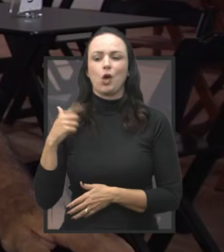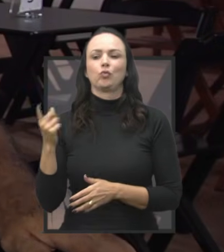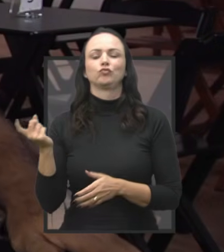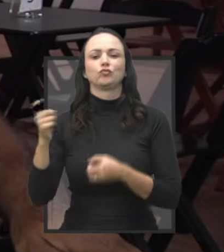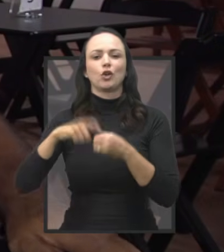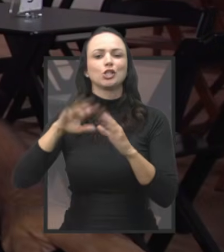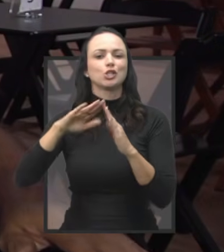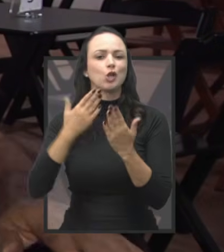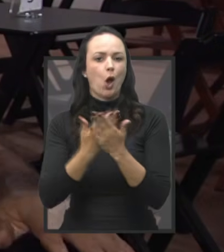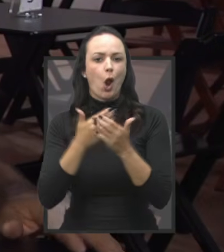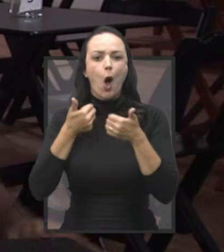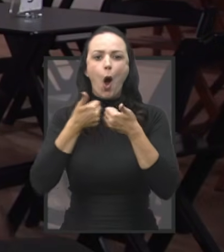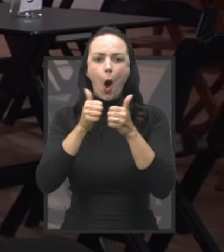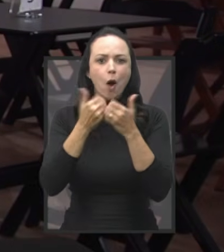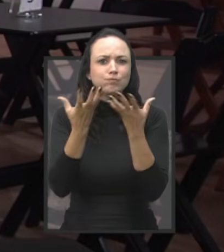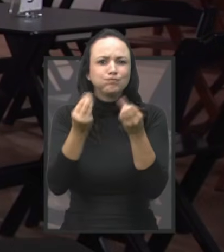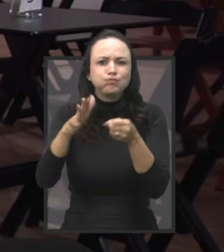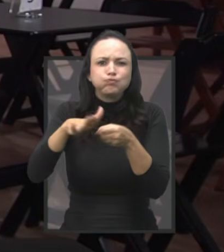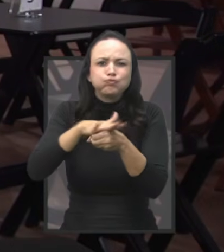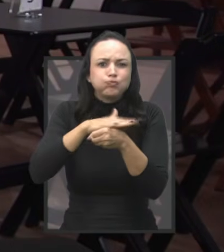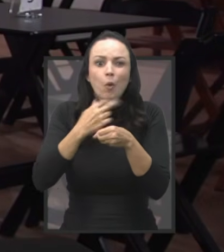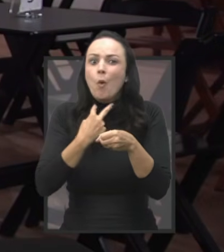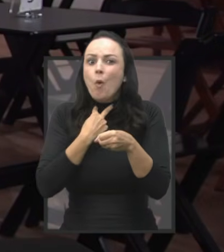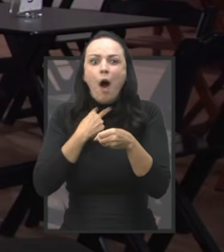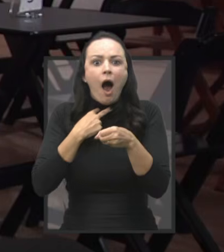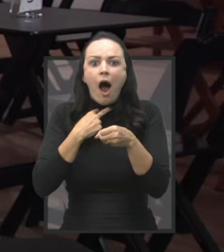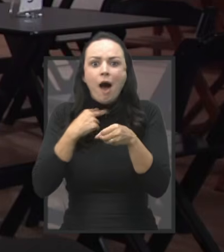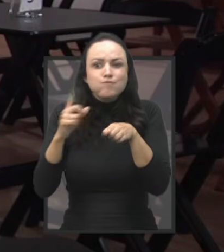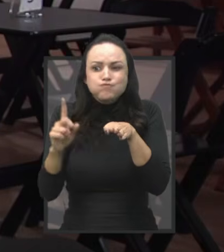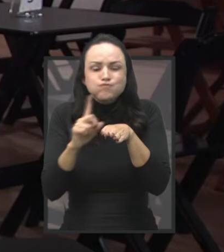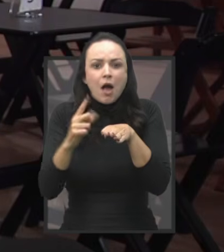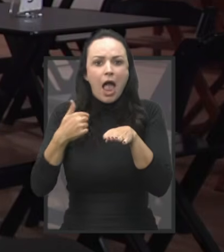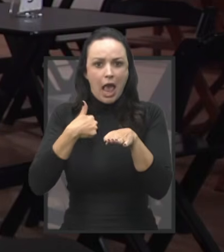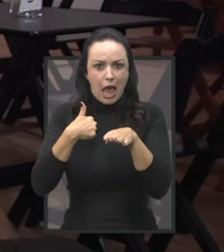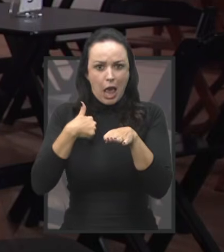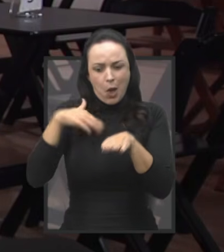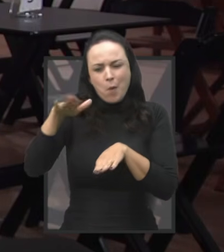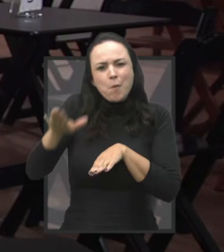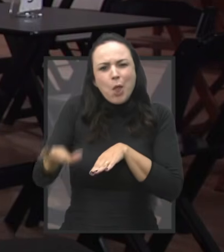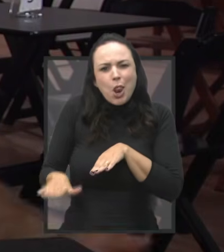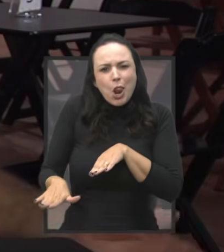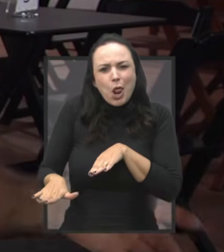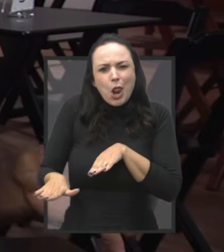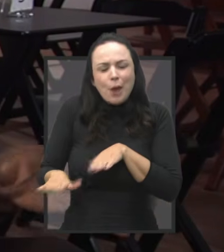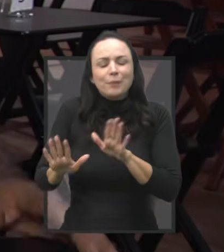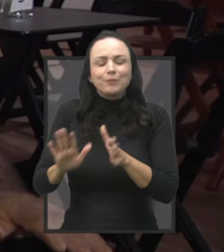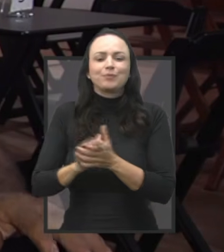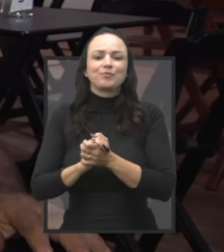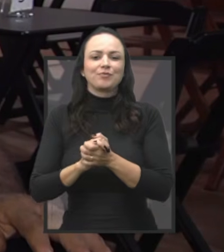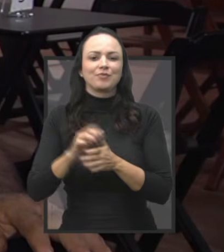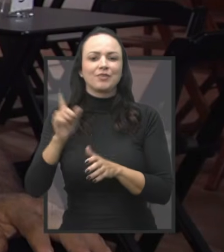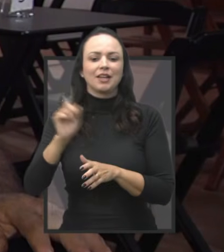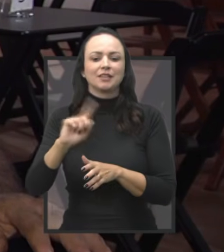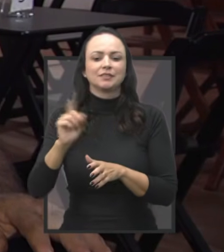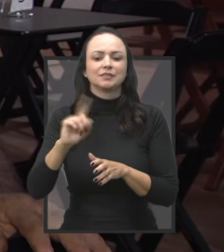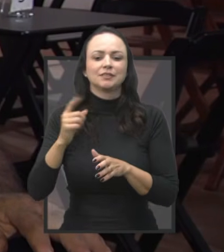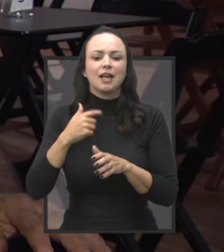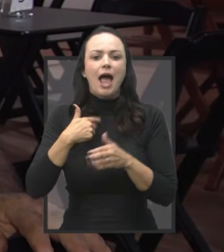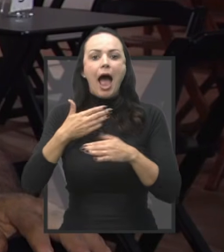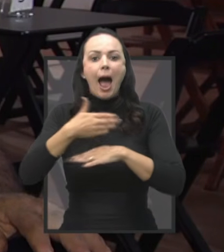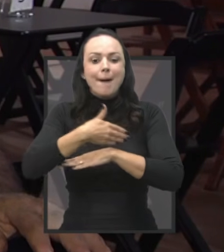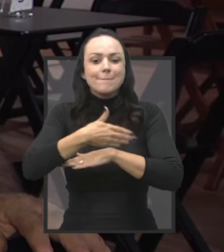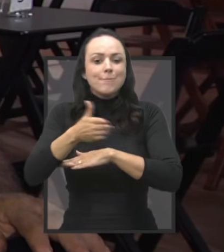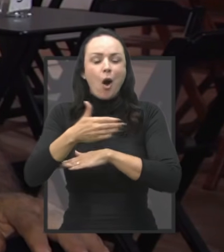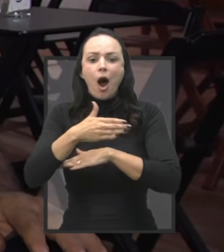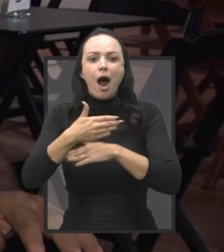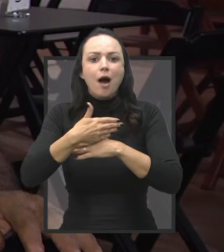no ônibus do Zé Maria não cabia gente de jeito nenhum. Eu era pequenininho, molecão, né, pequeno, e não dava para